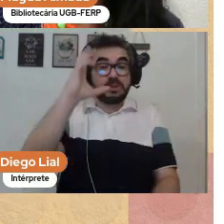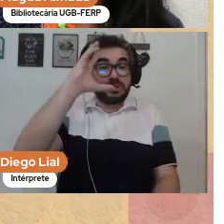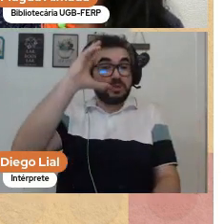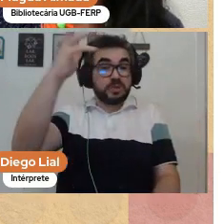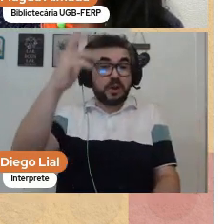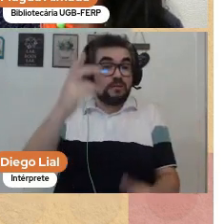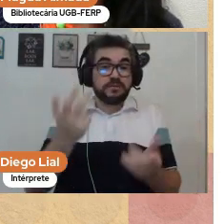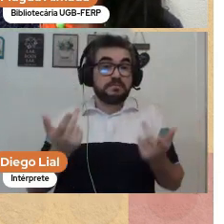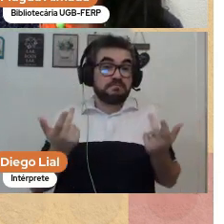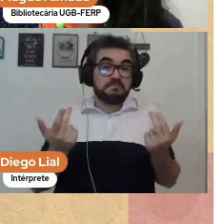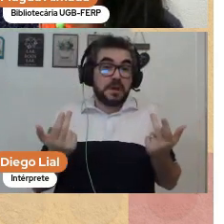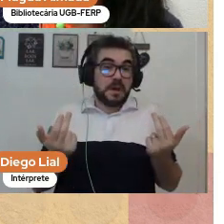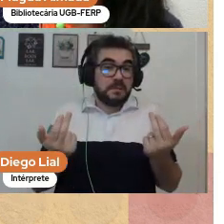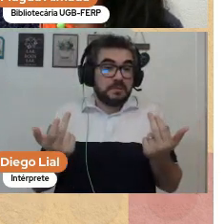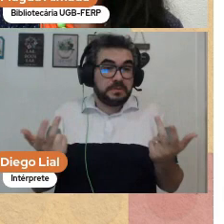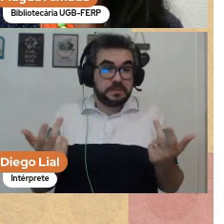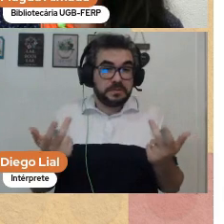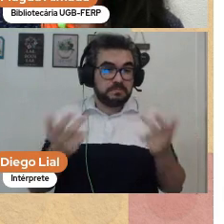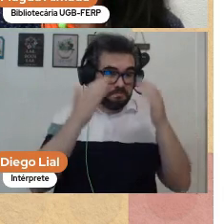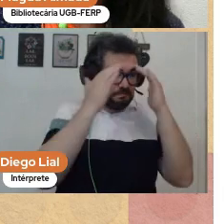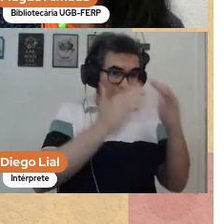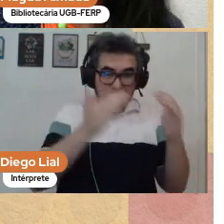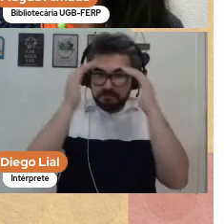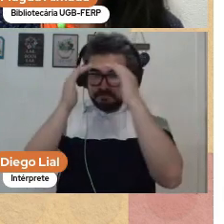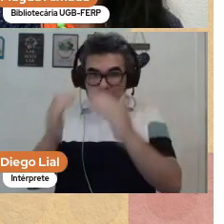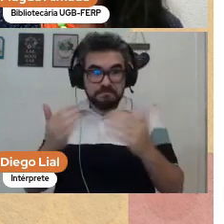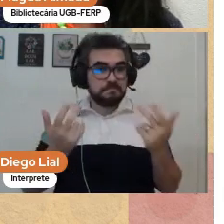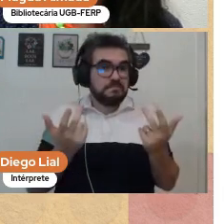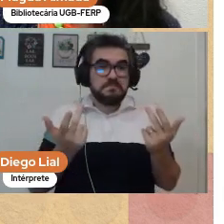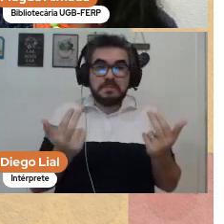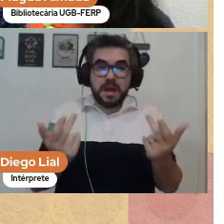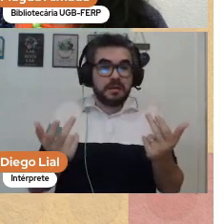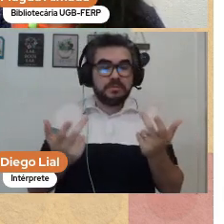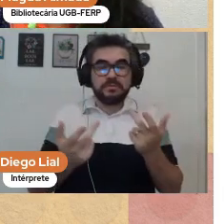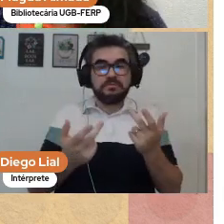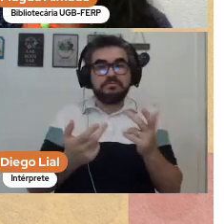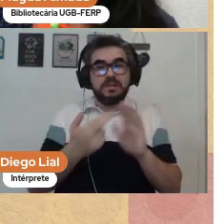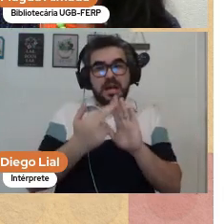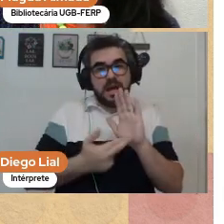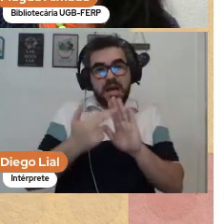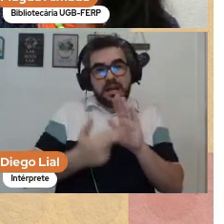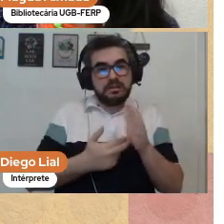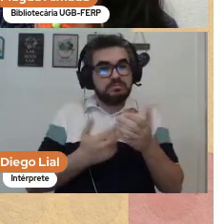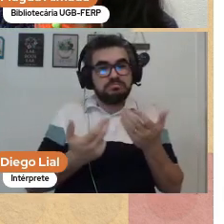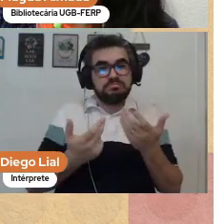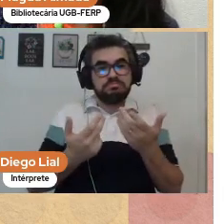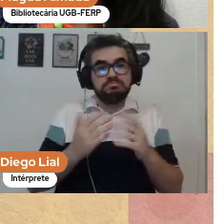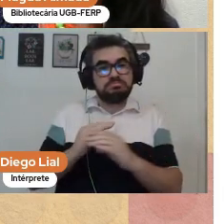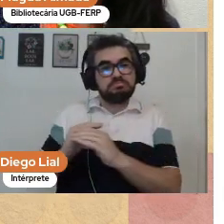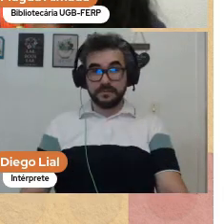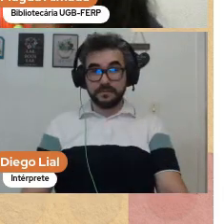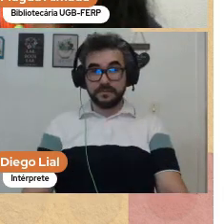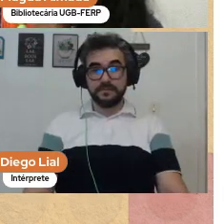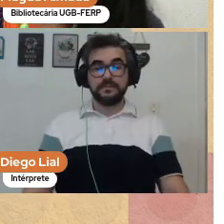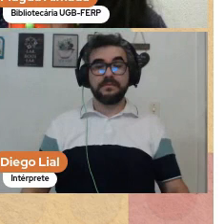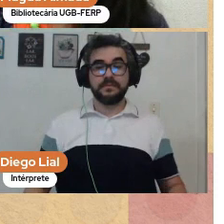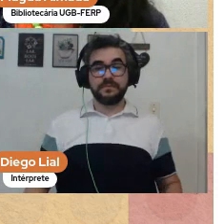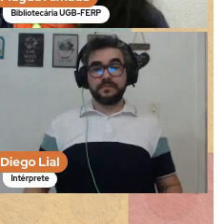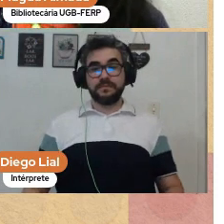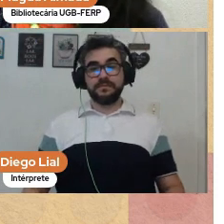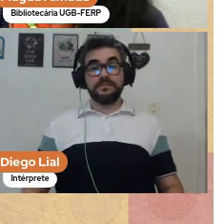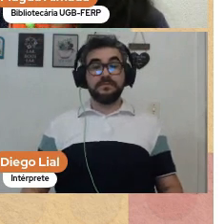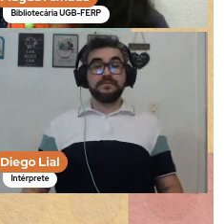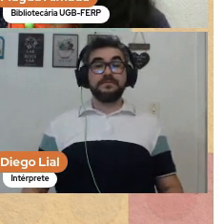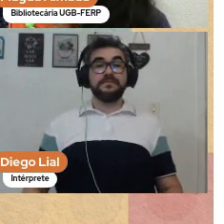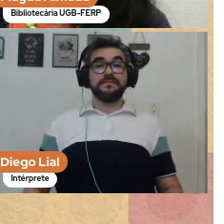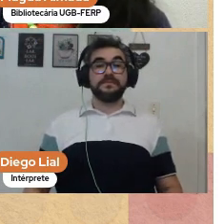tratam o audiovisual e o sonoro da mesma forma, ainda não tem um tratamento direcionado, né? Então, eu